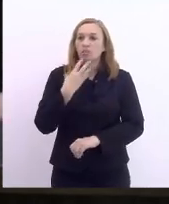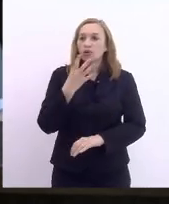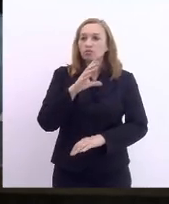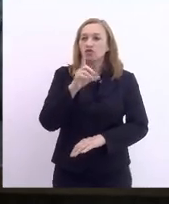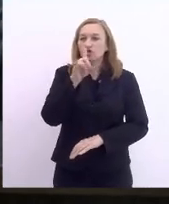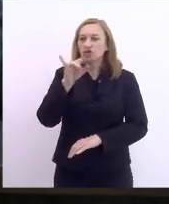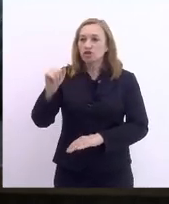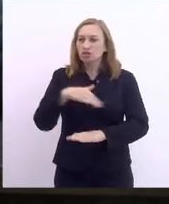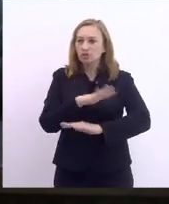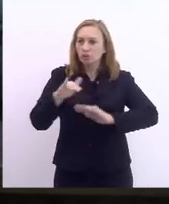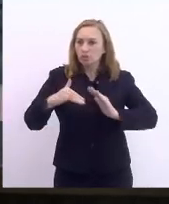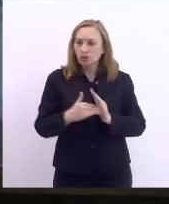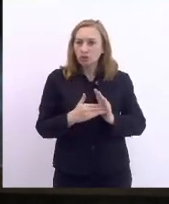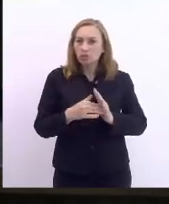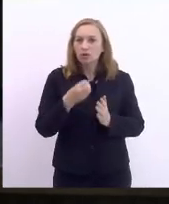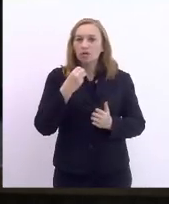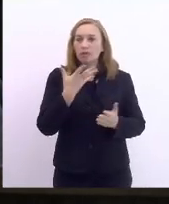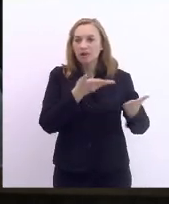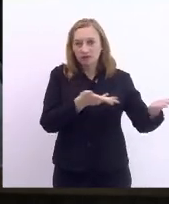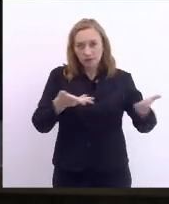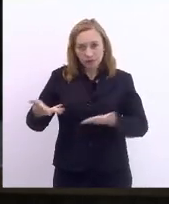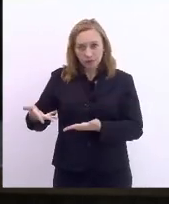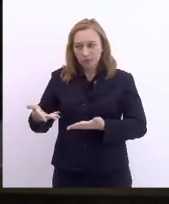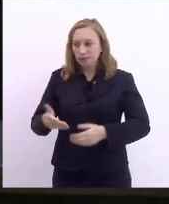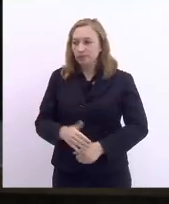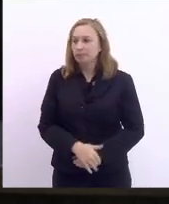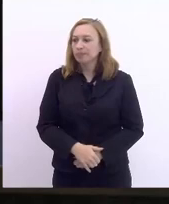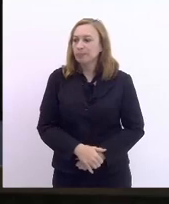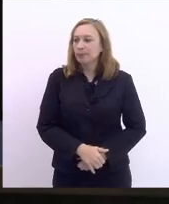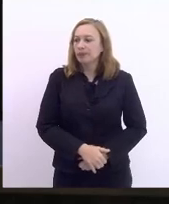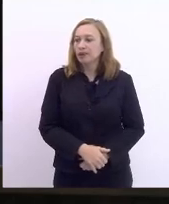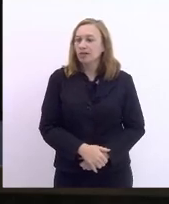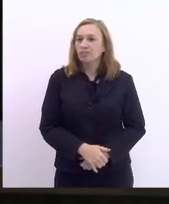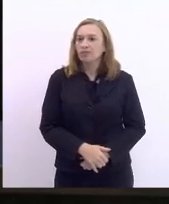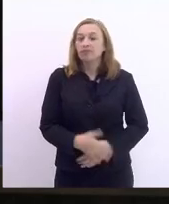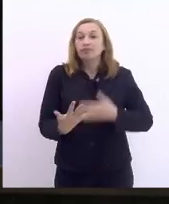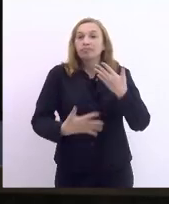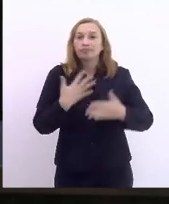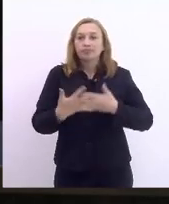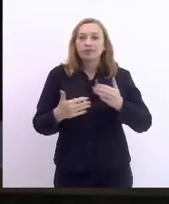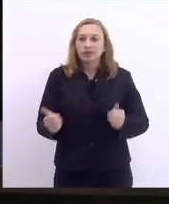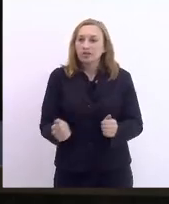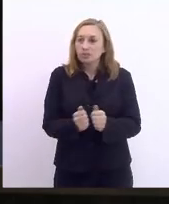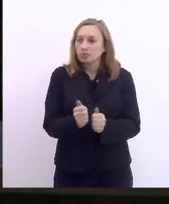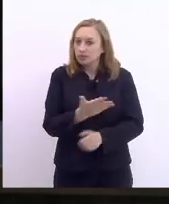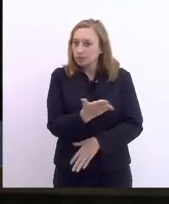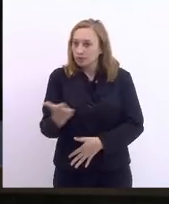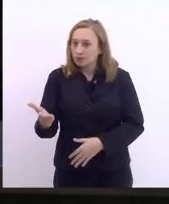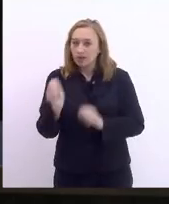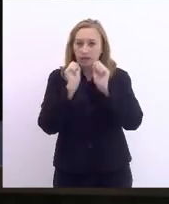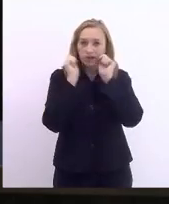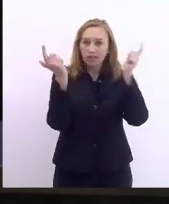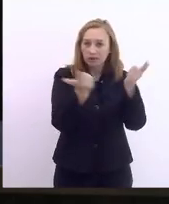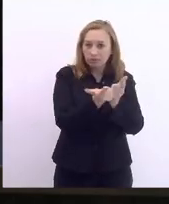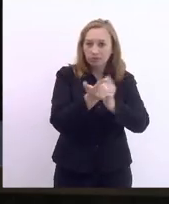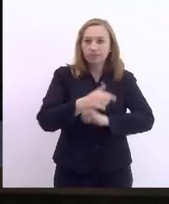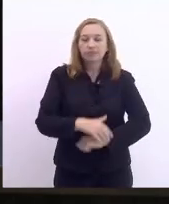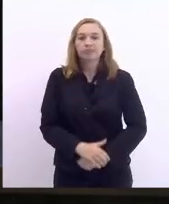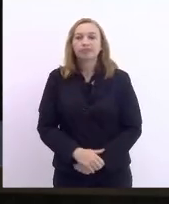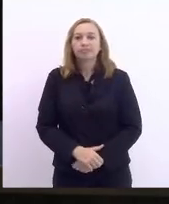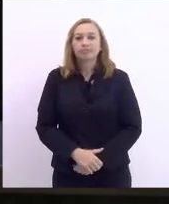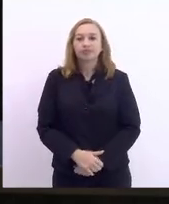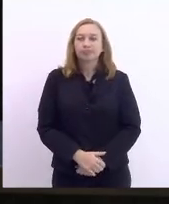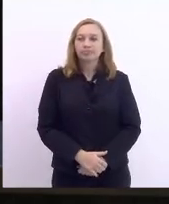a todas e todos sejam todos bem-vindos prazer tê-los aqui na Assembleia Legislativa